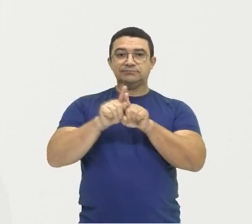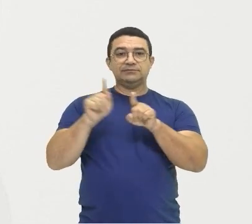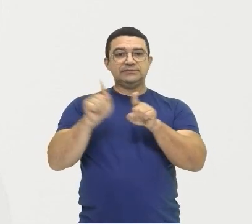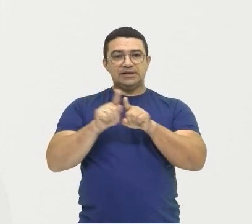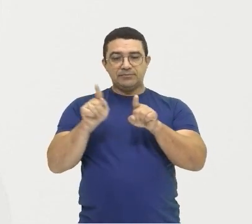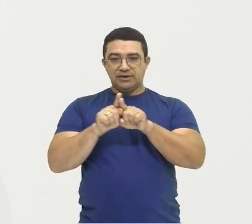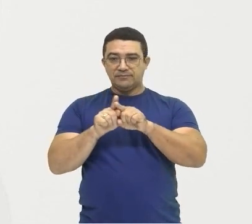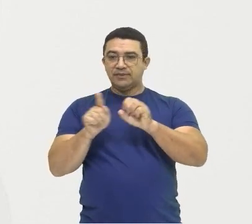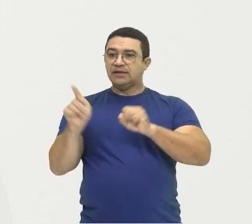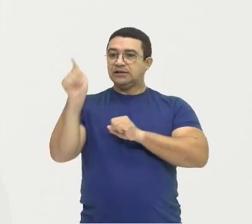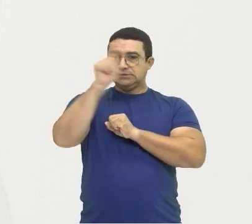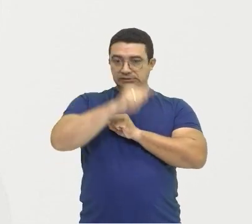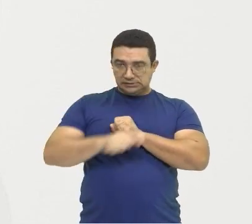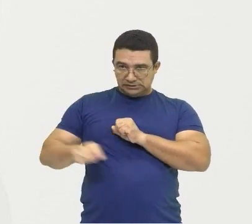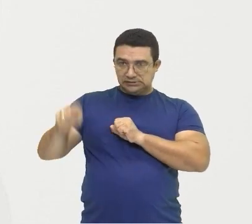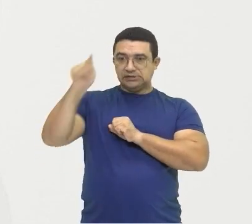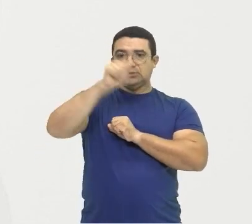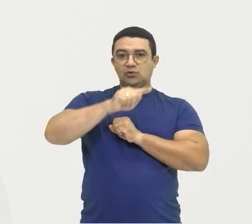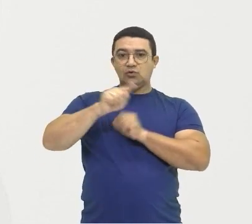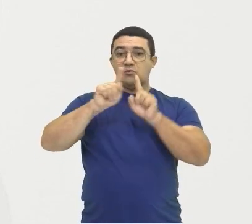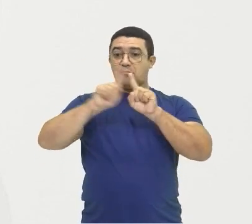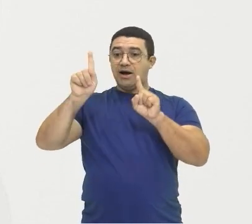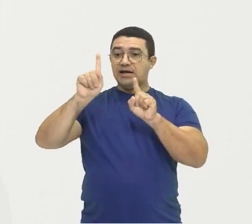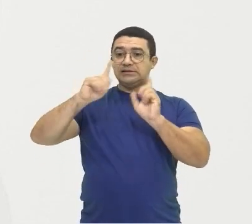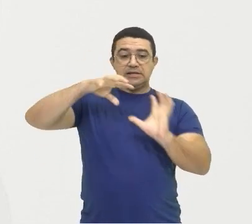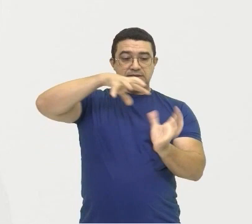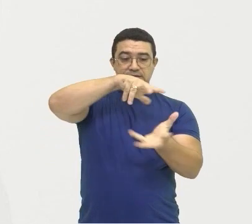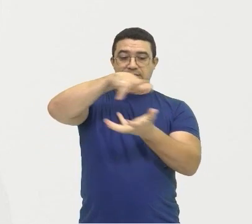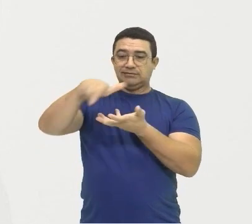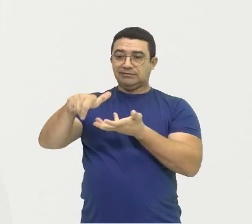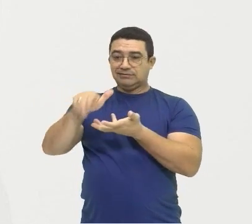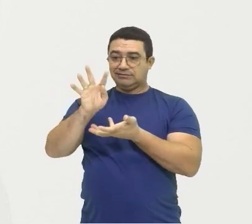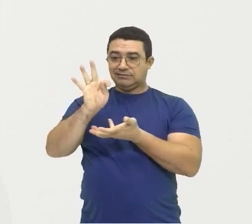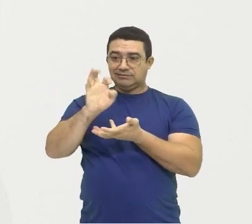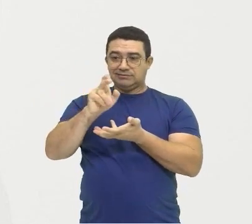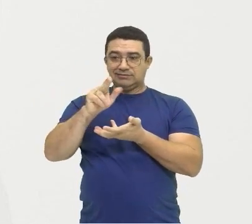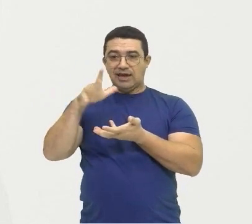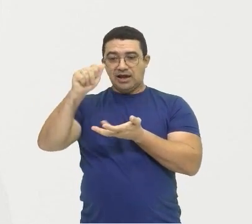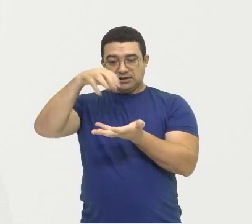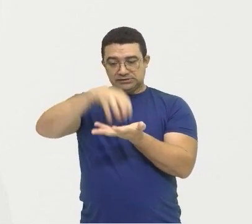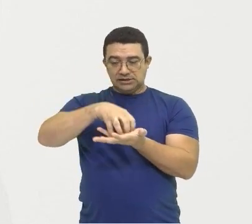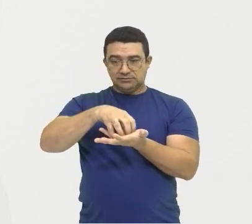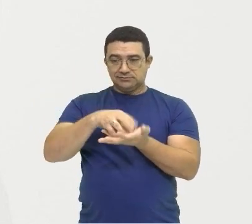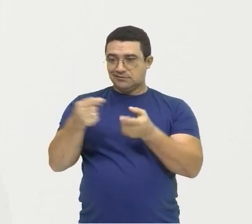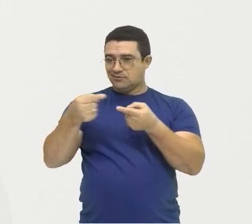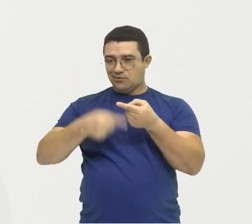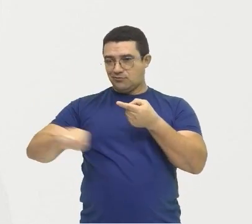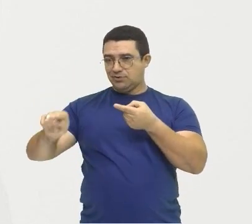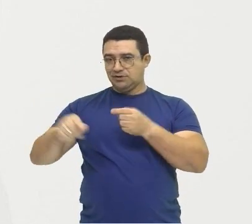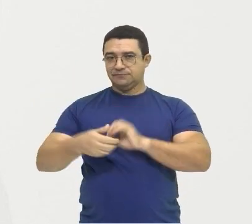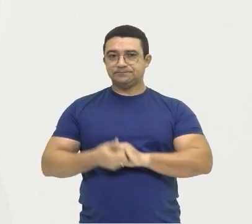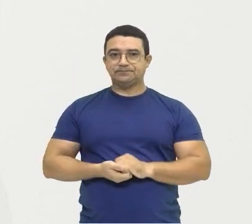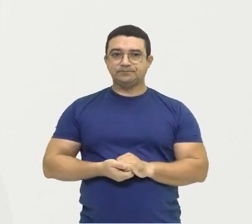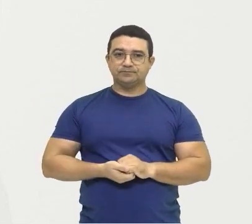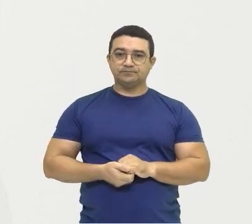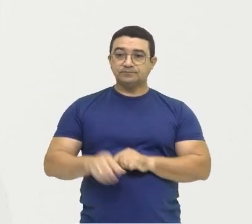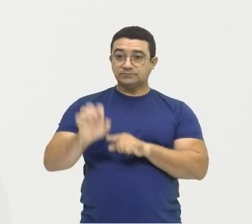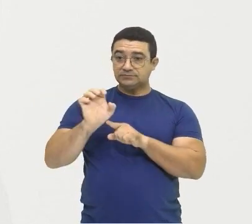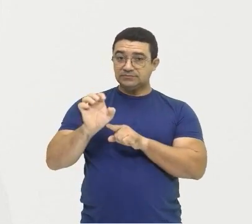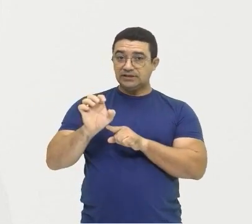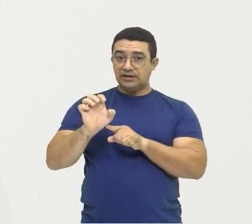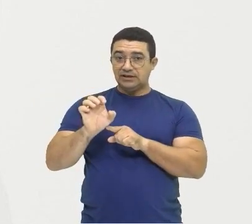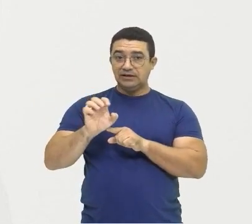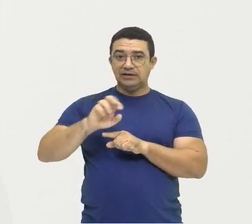no centro. Também equivocado, como é a primeira. Hiperbólicas? Não